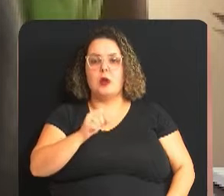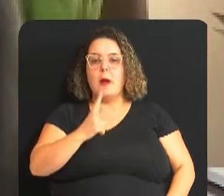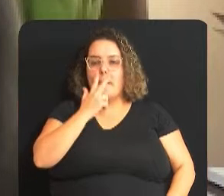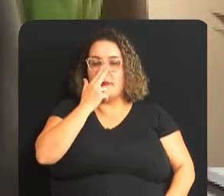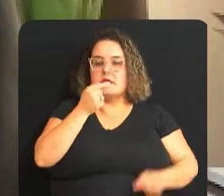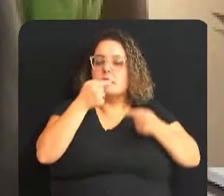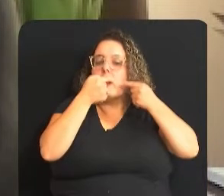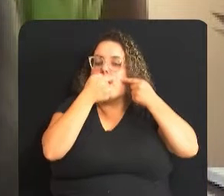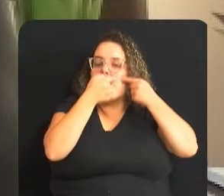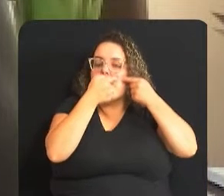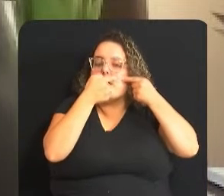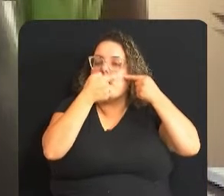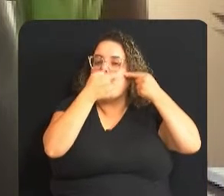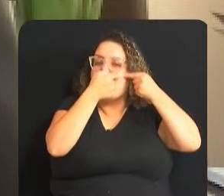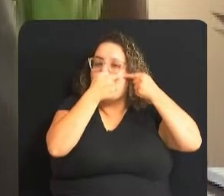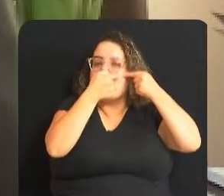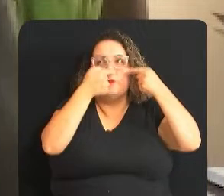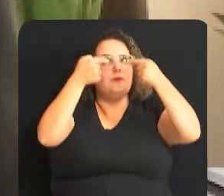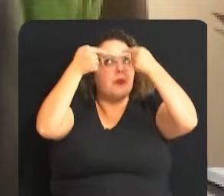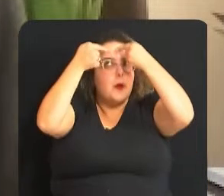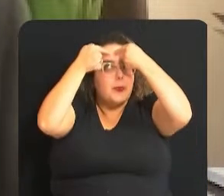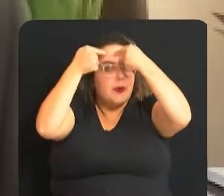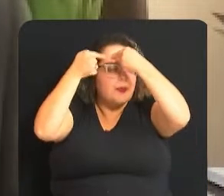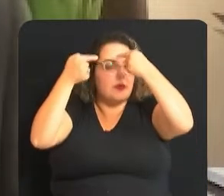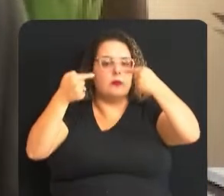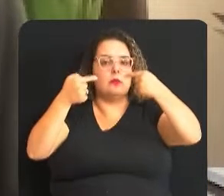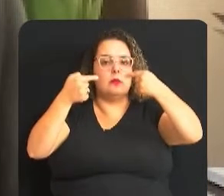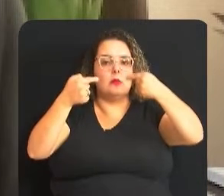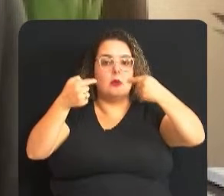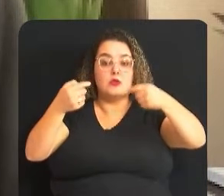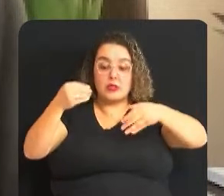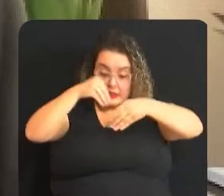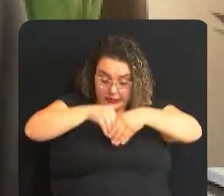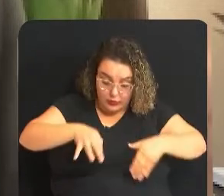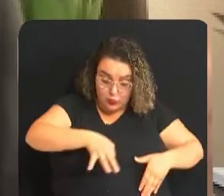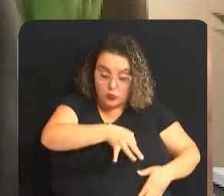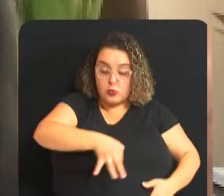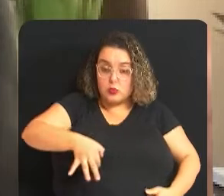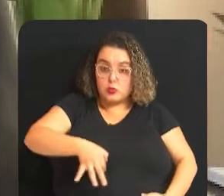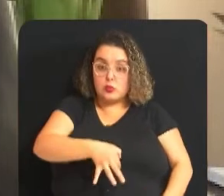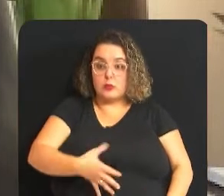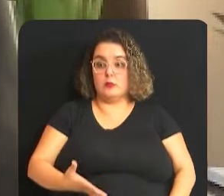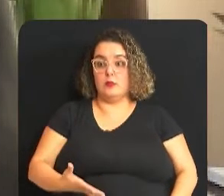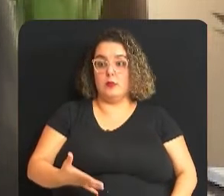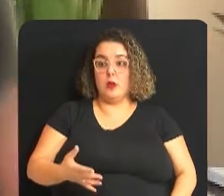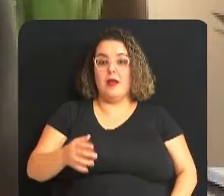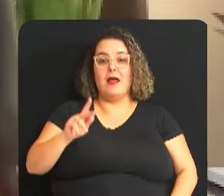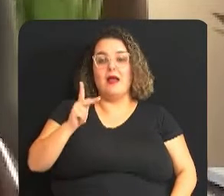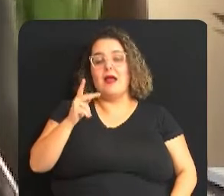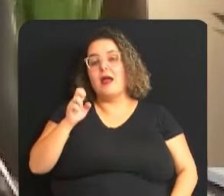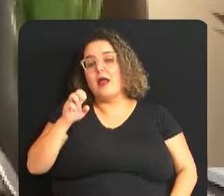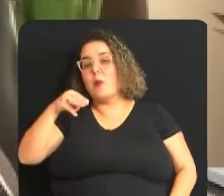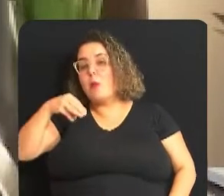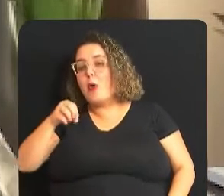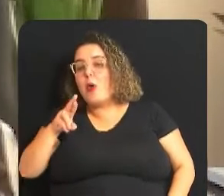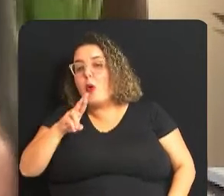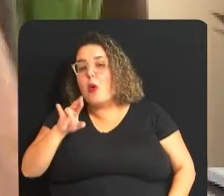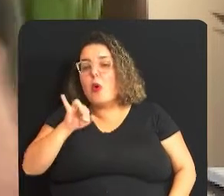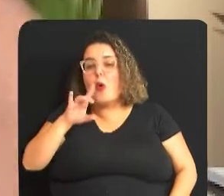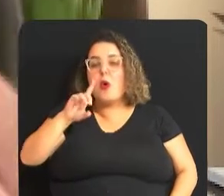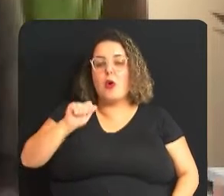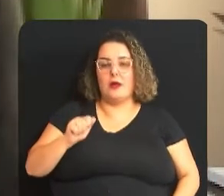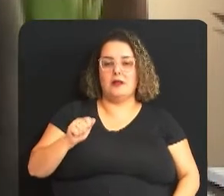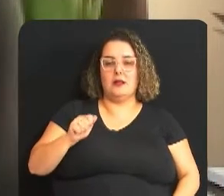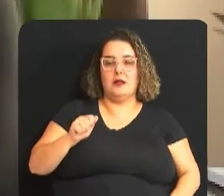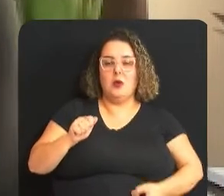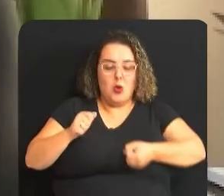fossem bexiguinhas infeccionadas no intestino. Pode ter hemorroida, pode ter fissura anal, que é rachar